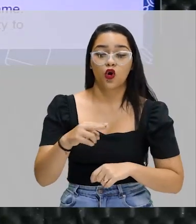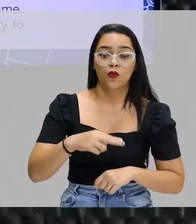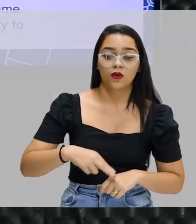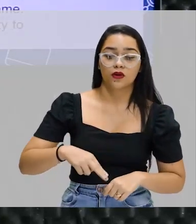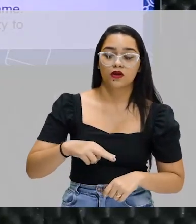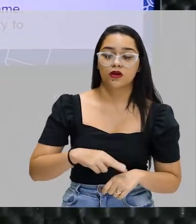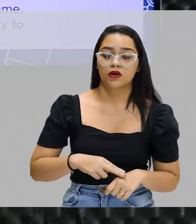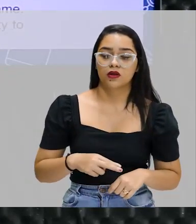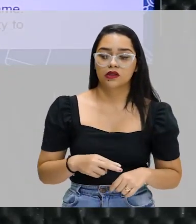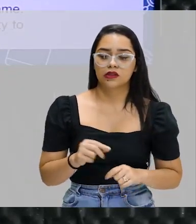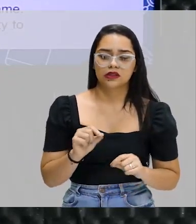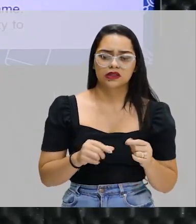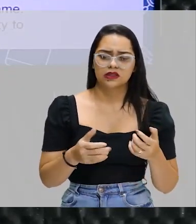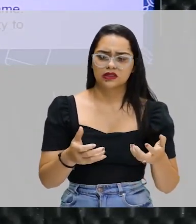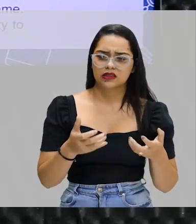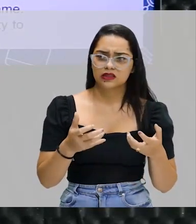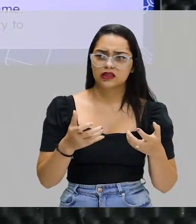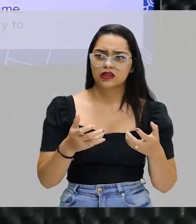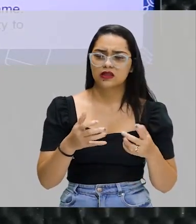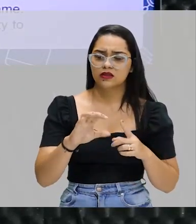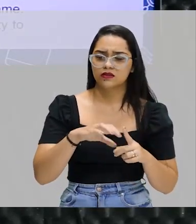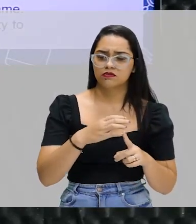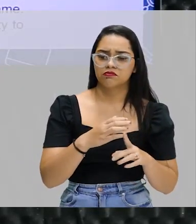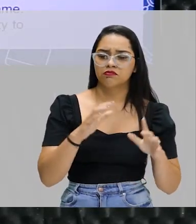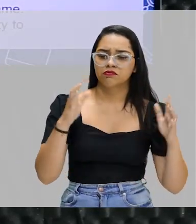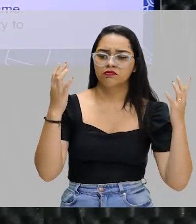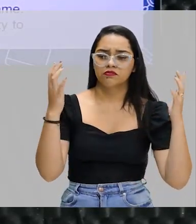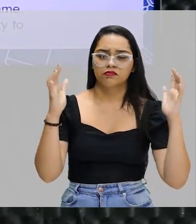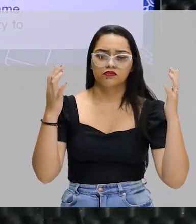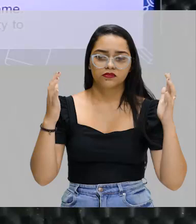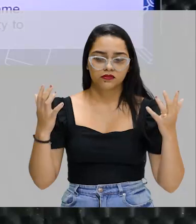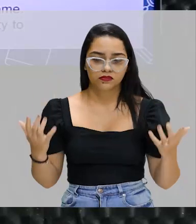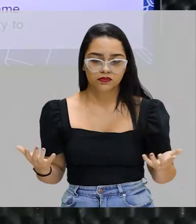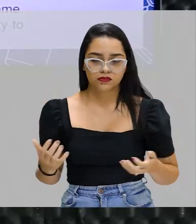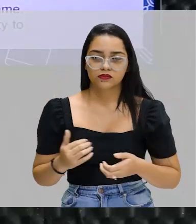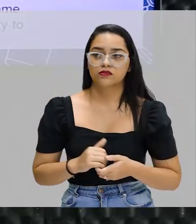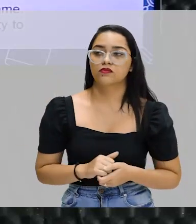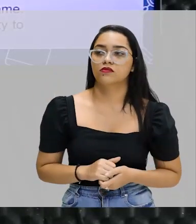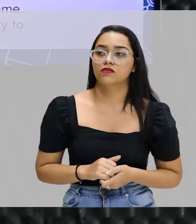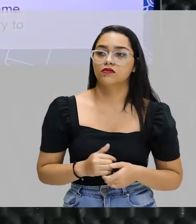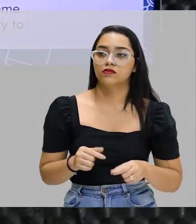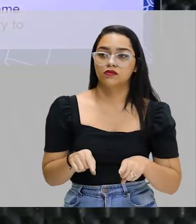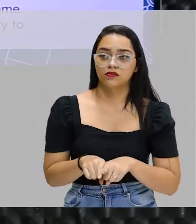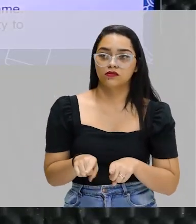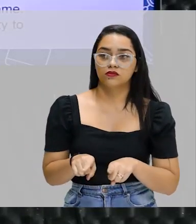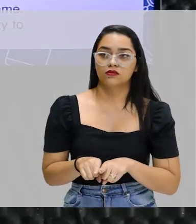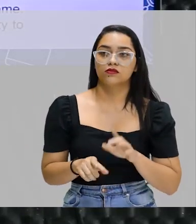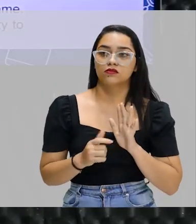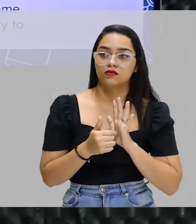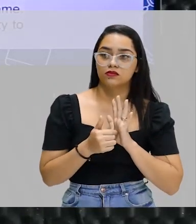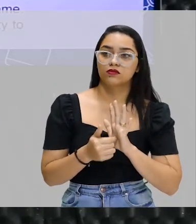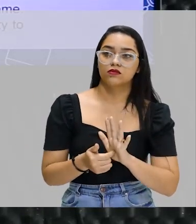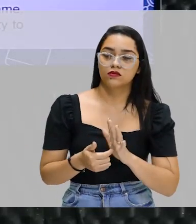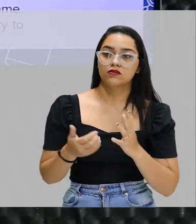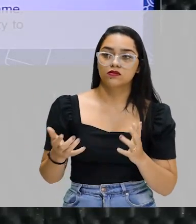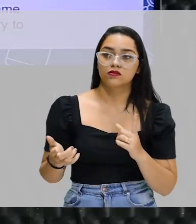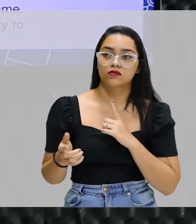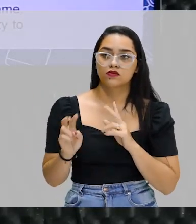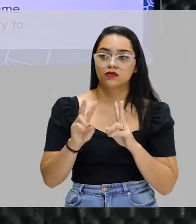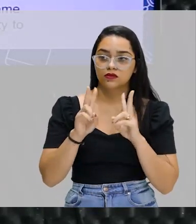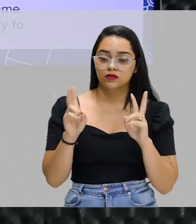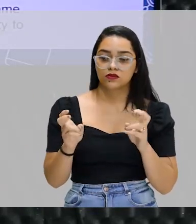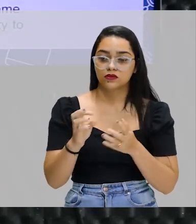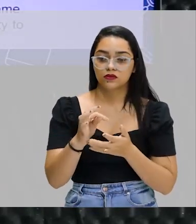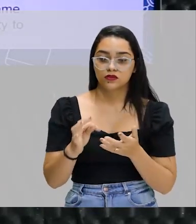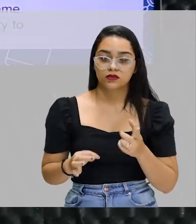nação obcecada com o culto da celebridade. Esse parágrafo introdutório mostra justamente o assunto